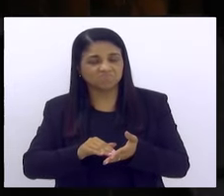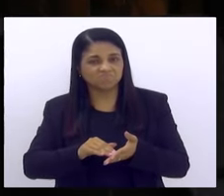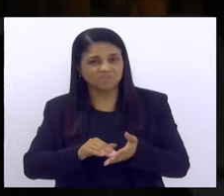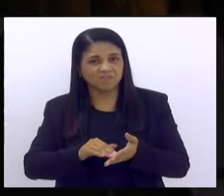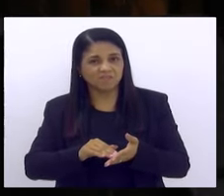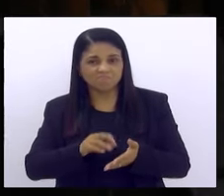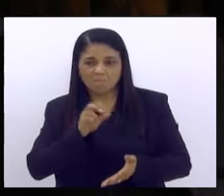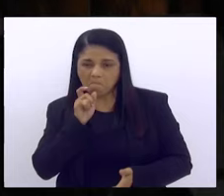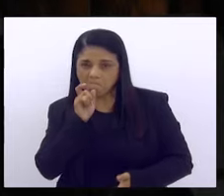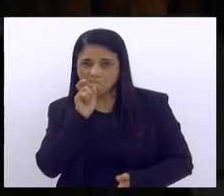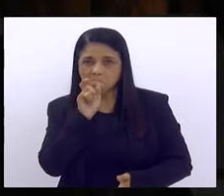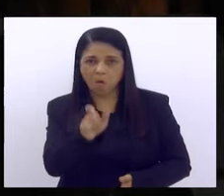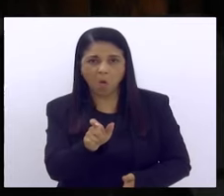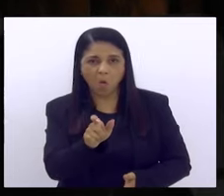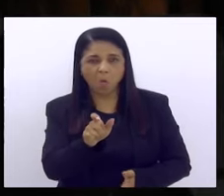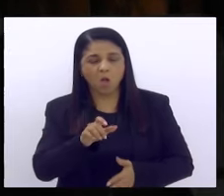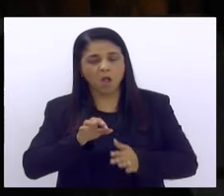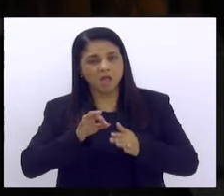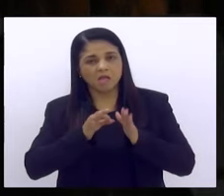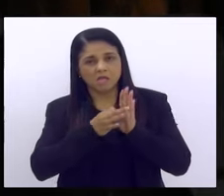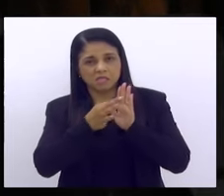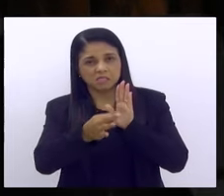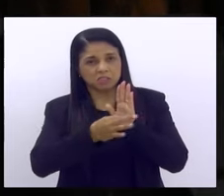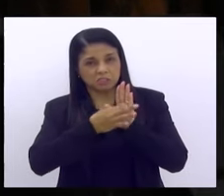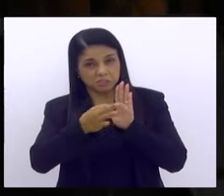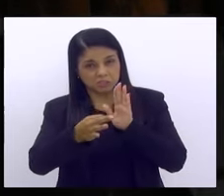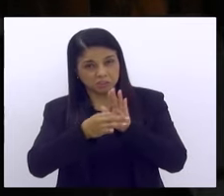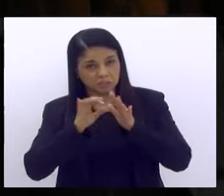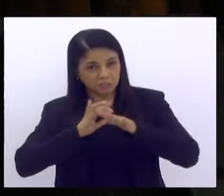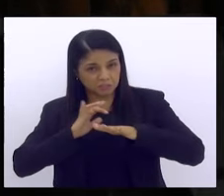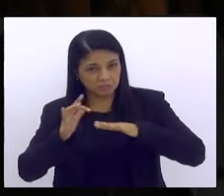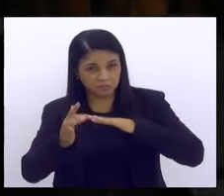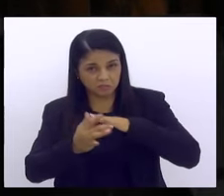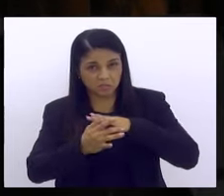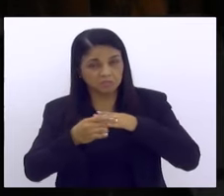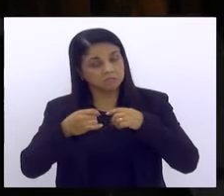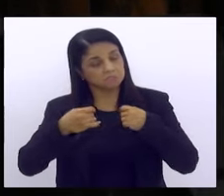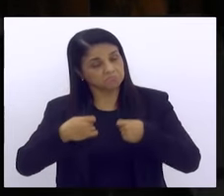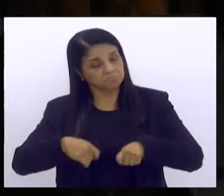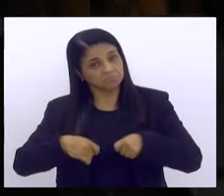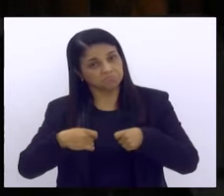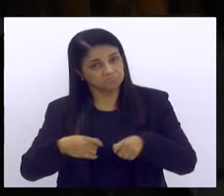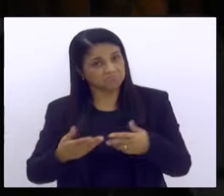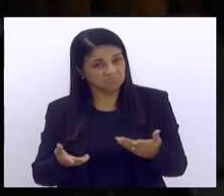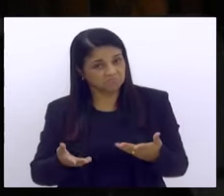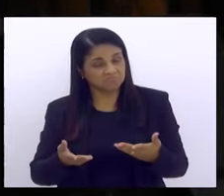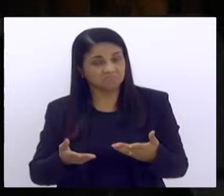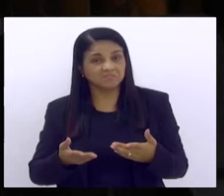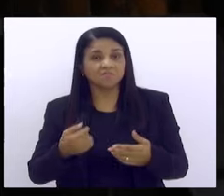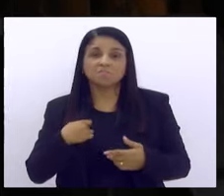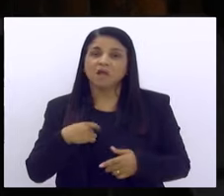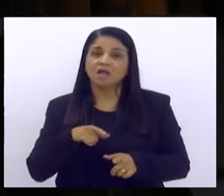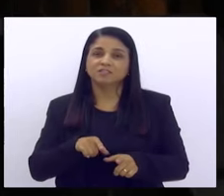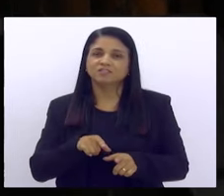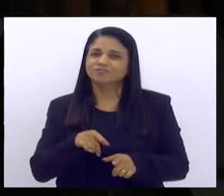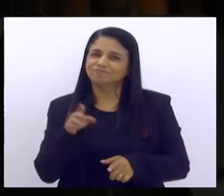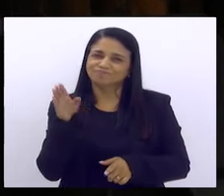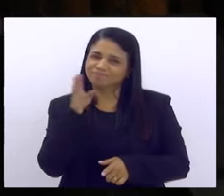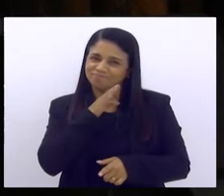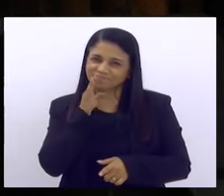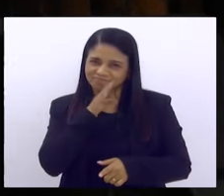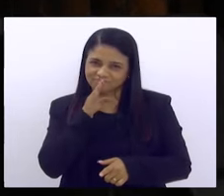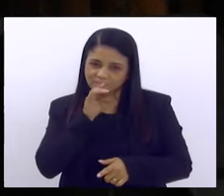veloz para fazer as críticas necessárias, que achou necessárias, mas não teve a mesma